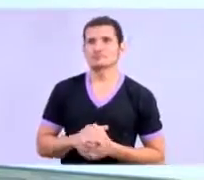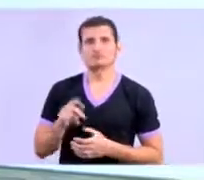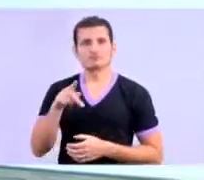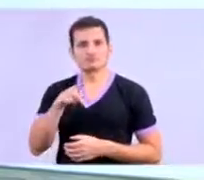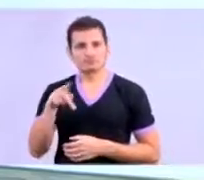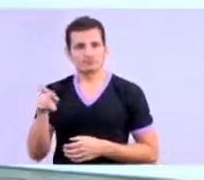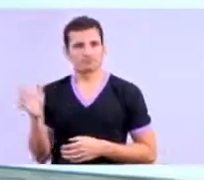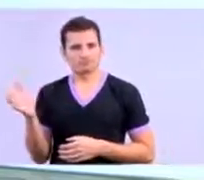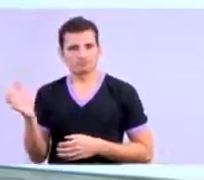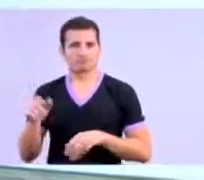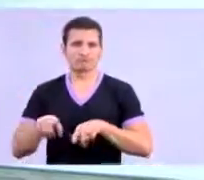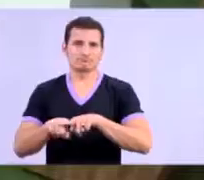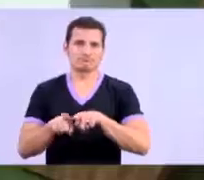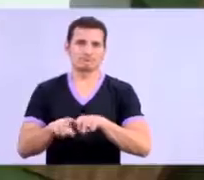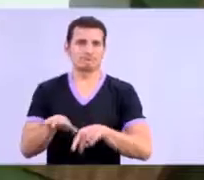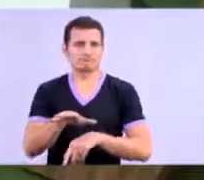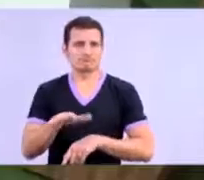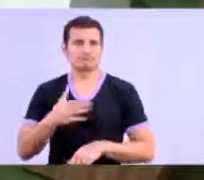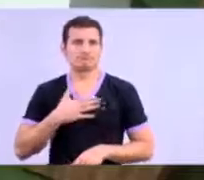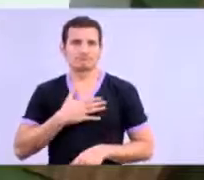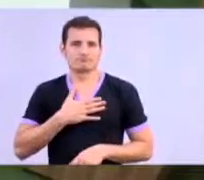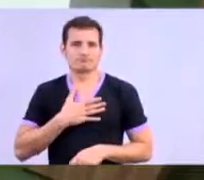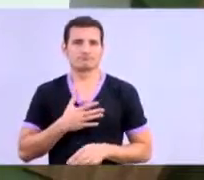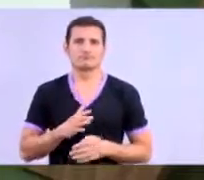né? Sim, perfeitamente. Essa área